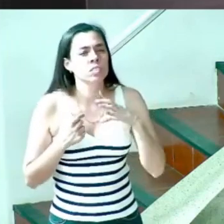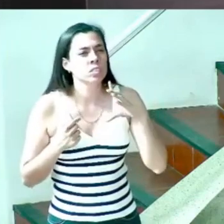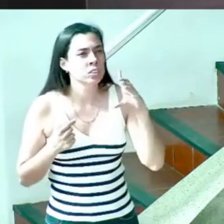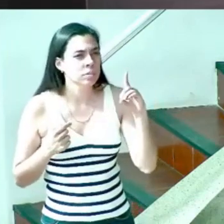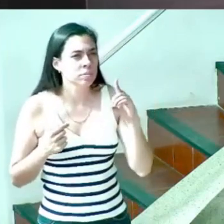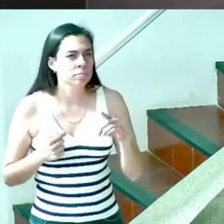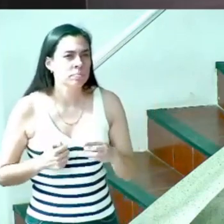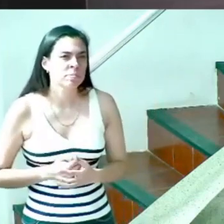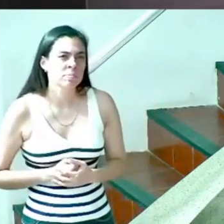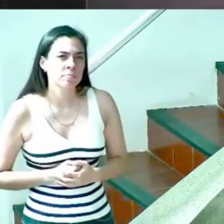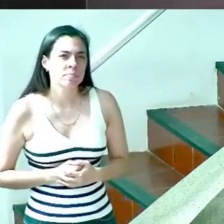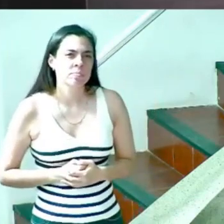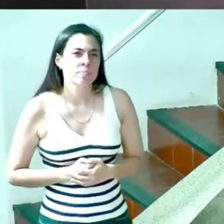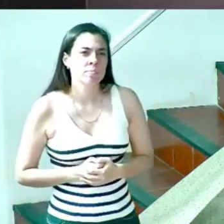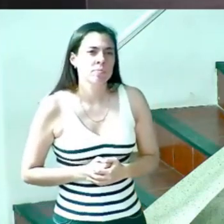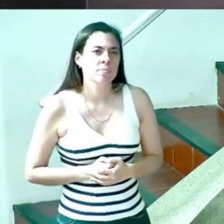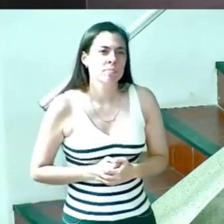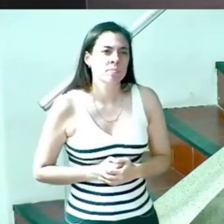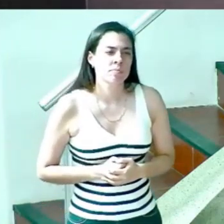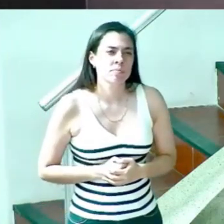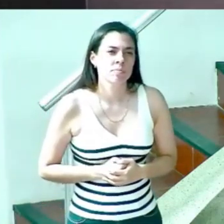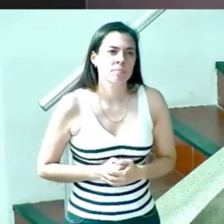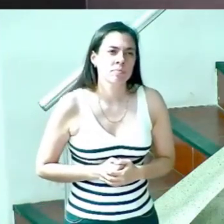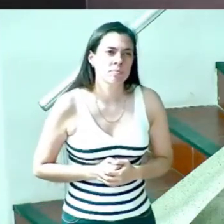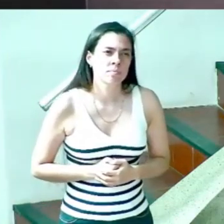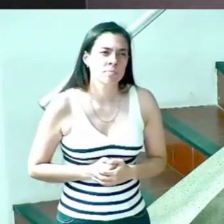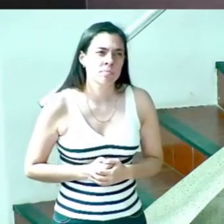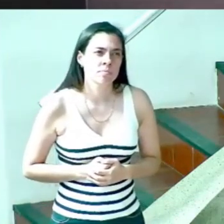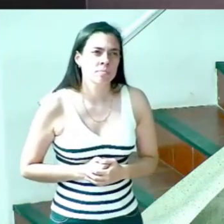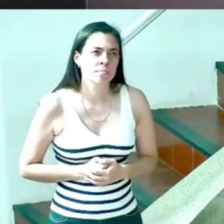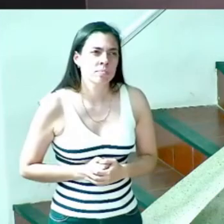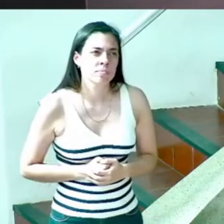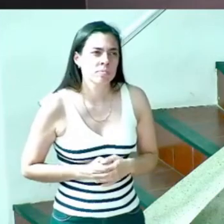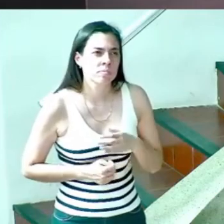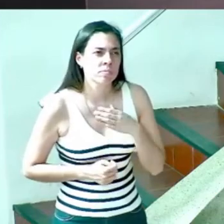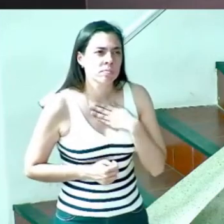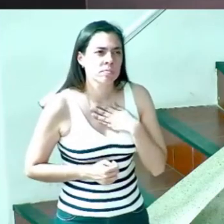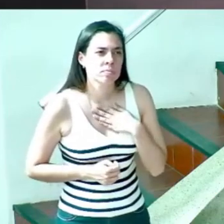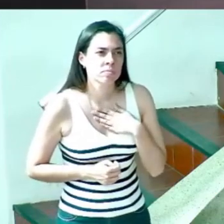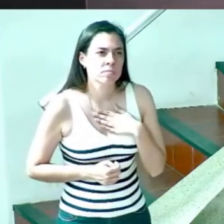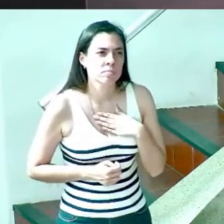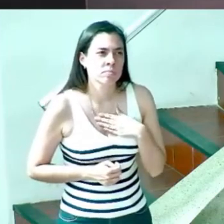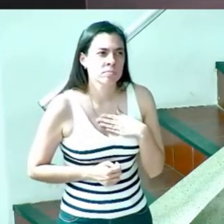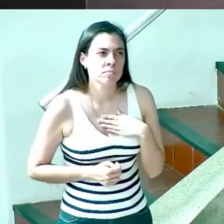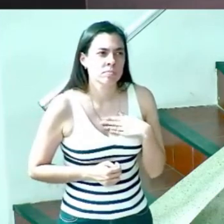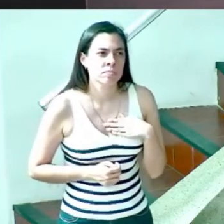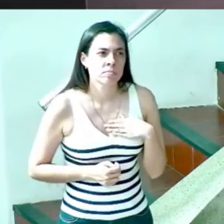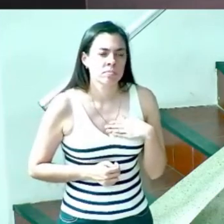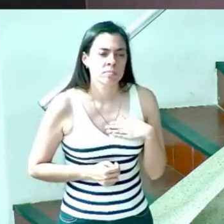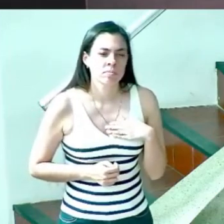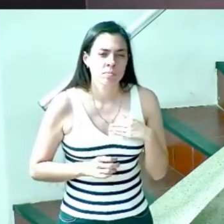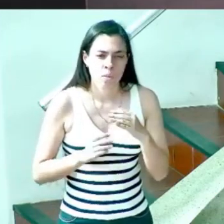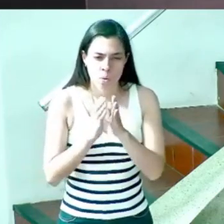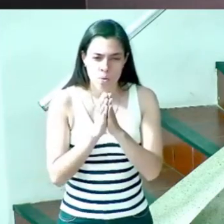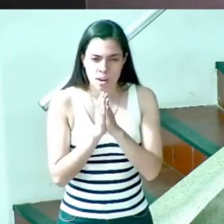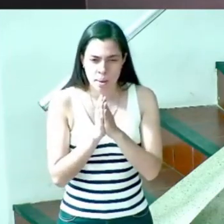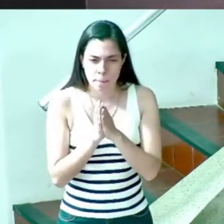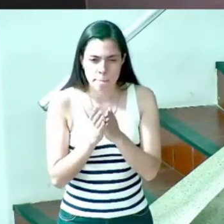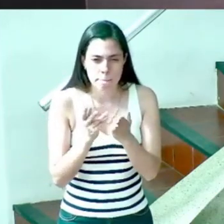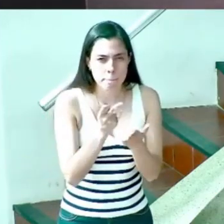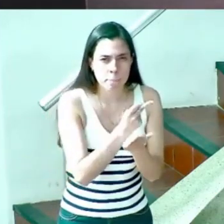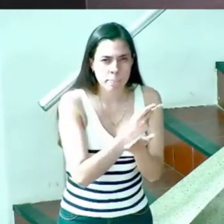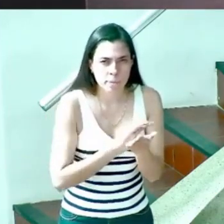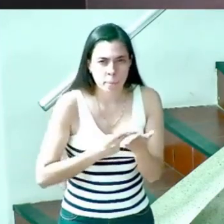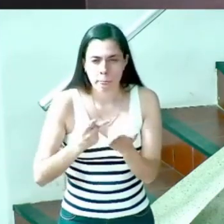ela nos conduz inicialmente a orarmos buscando a honra